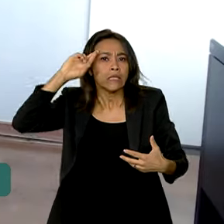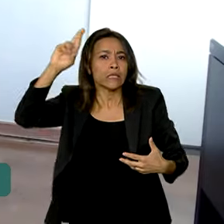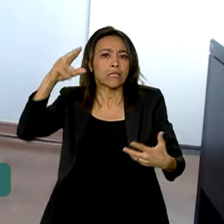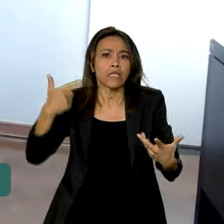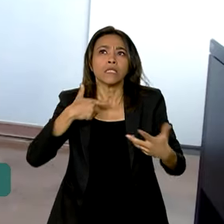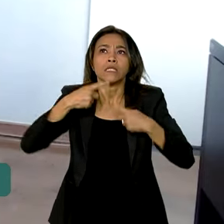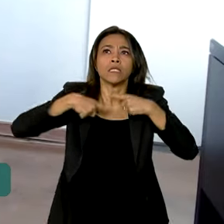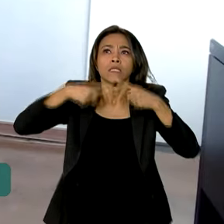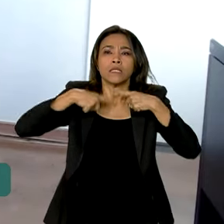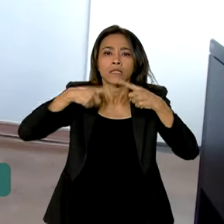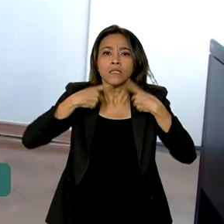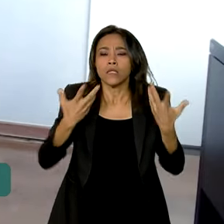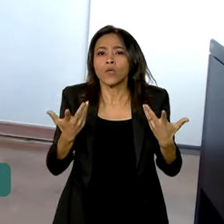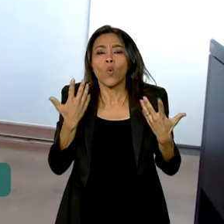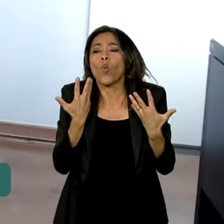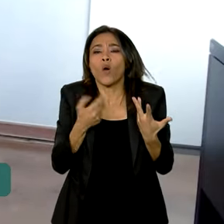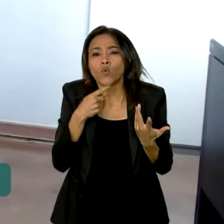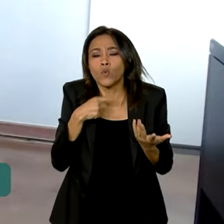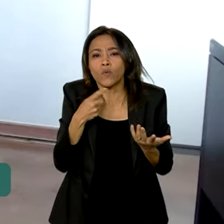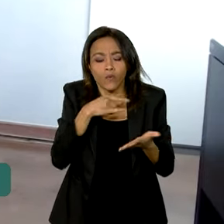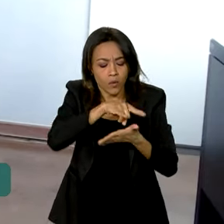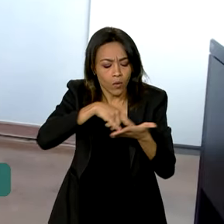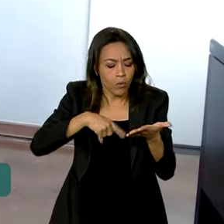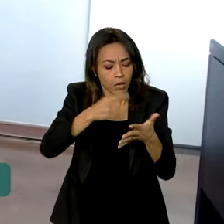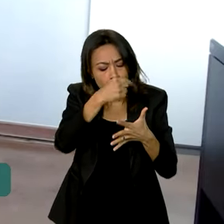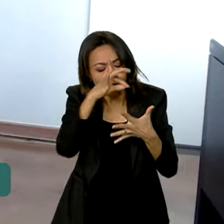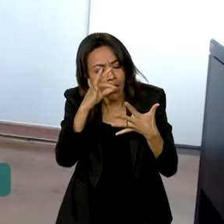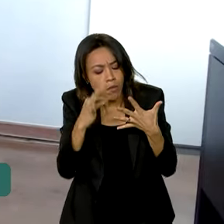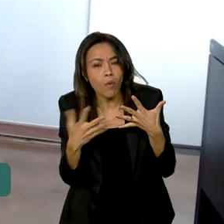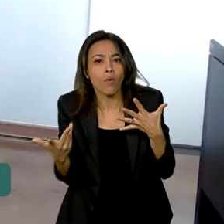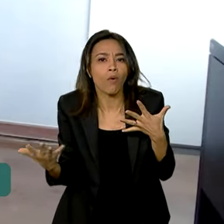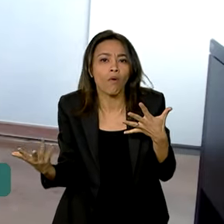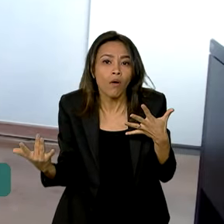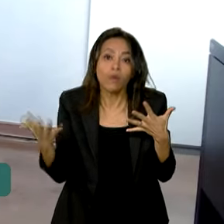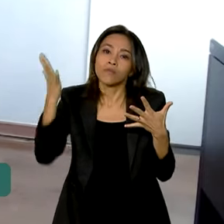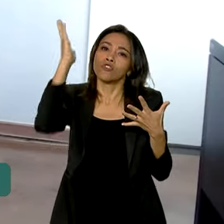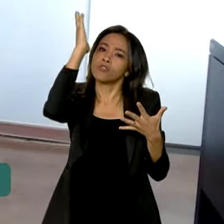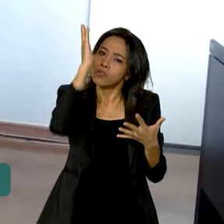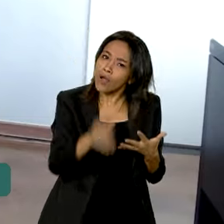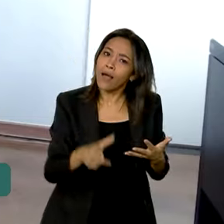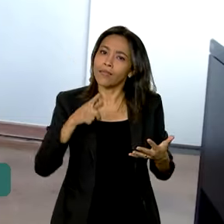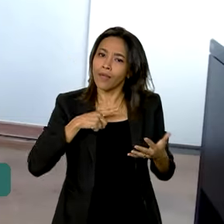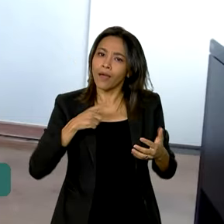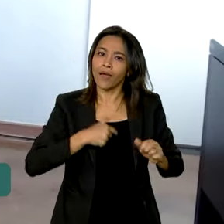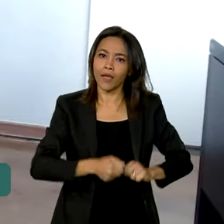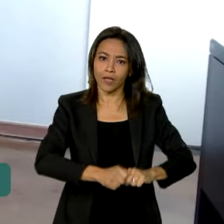ele está com alguma dificuldade. Desde o ano passado também nós implementamos o balcão